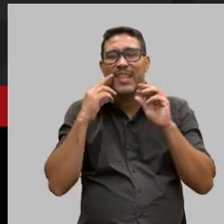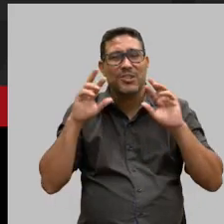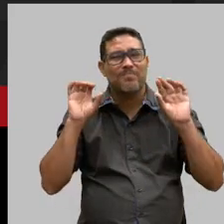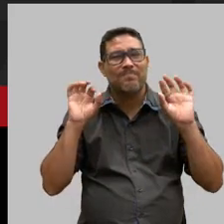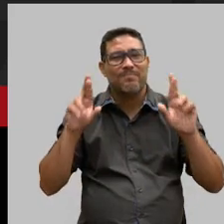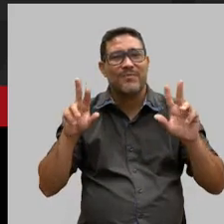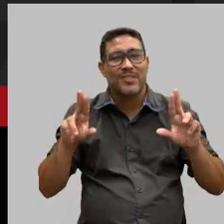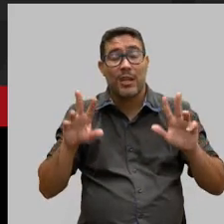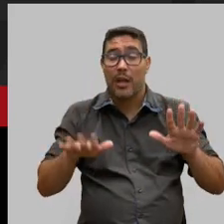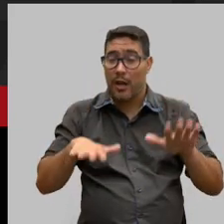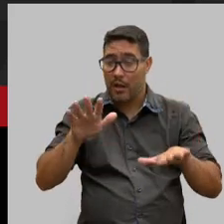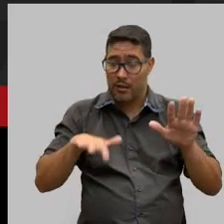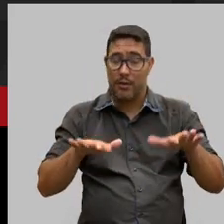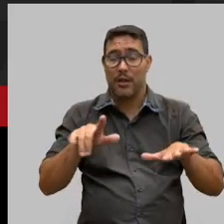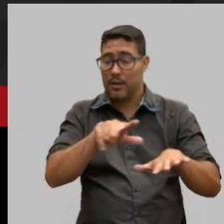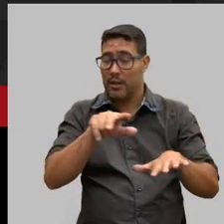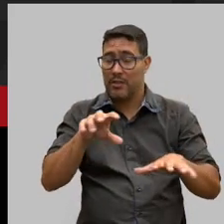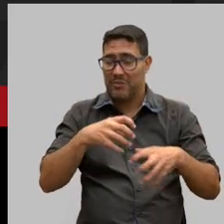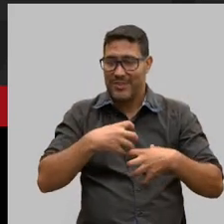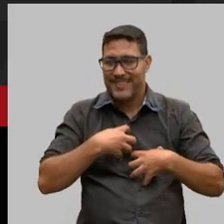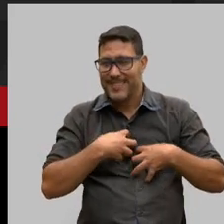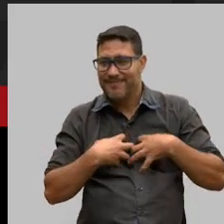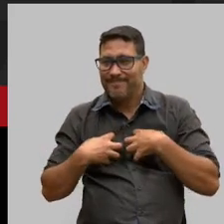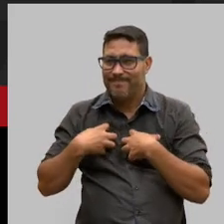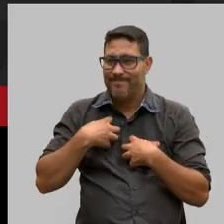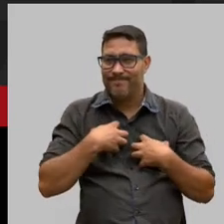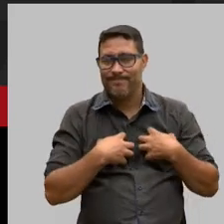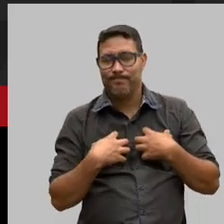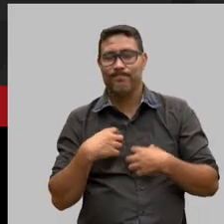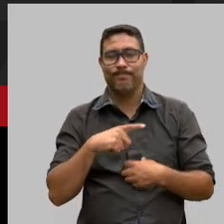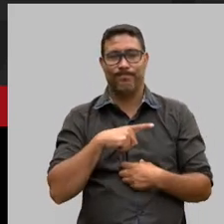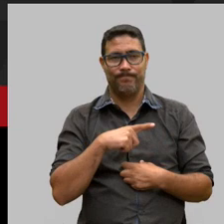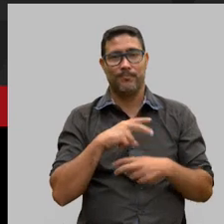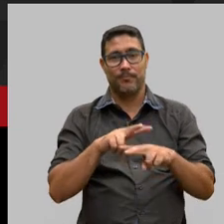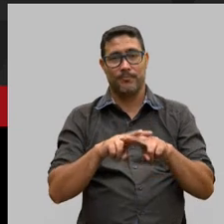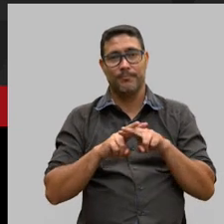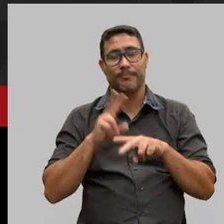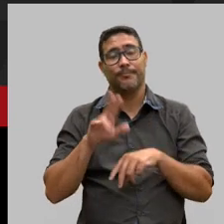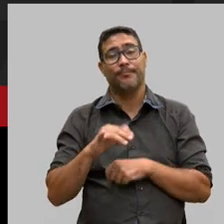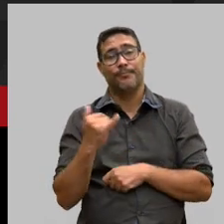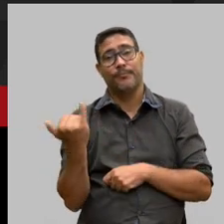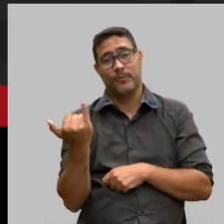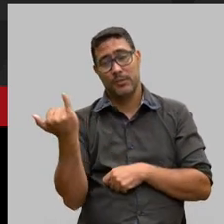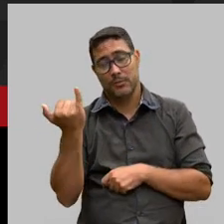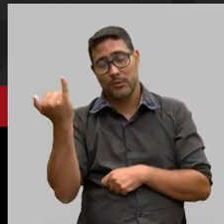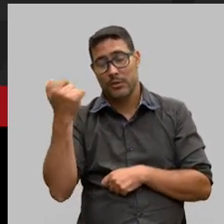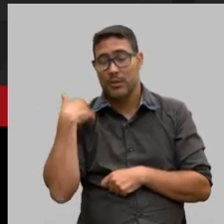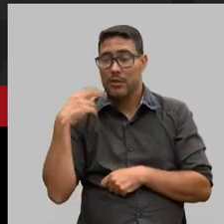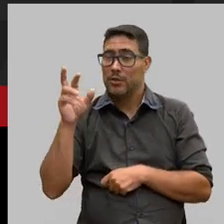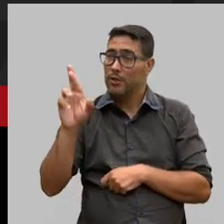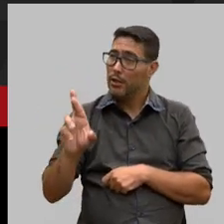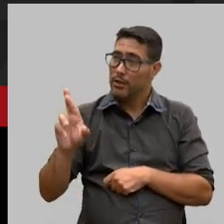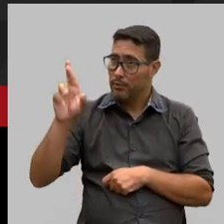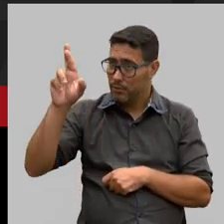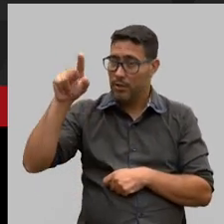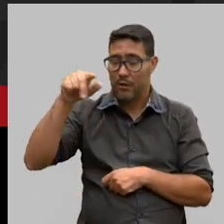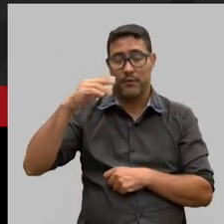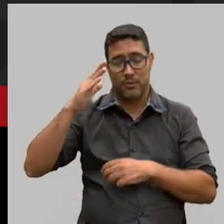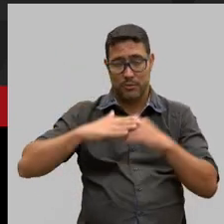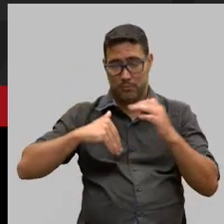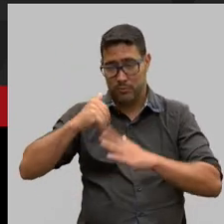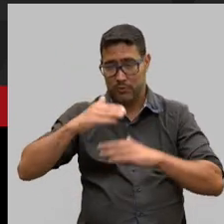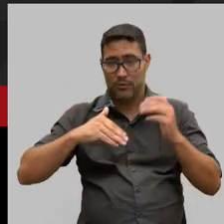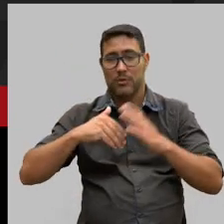causar um incômodo pro paciente então é importante que tanto o responsável quanto o profissional esteja